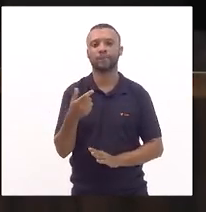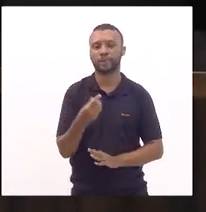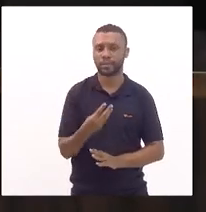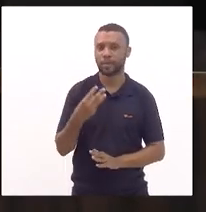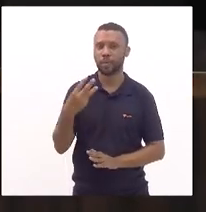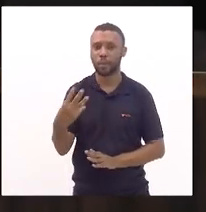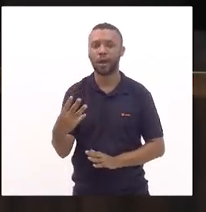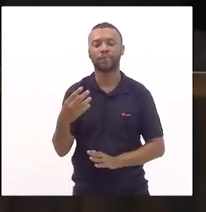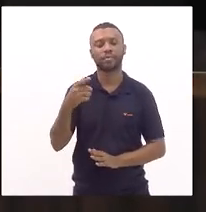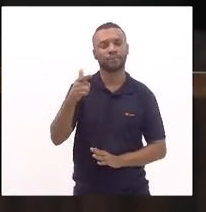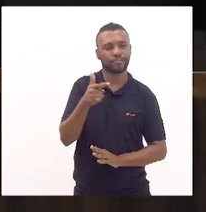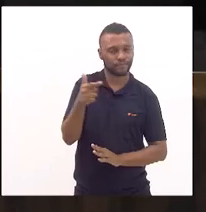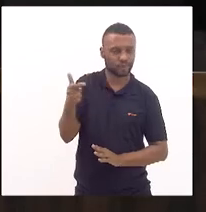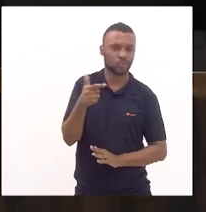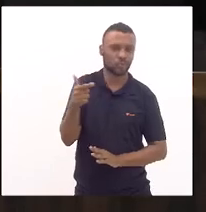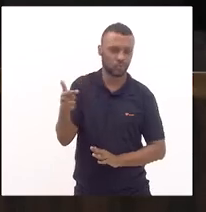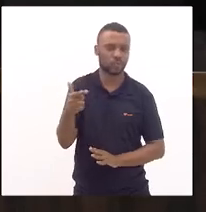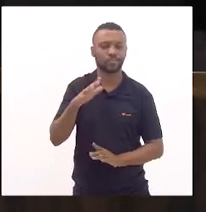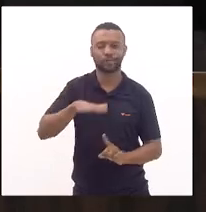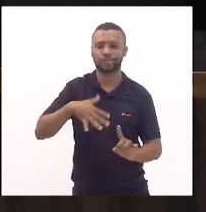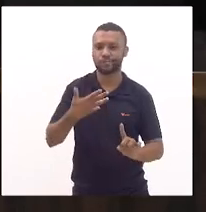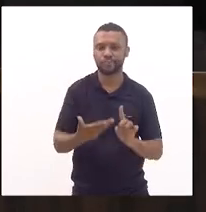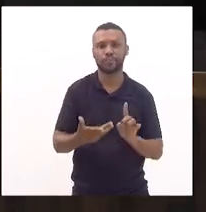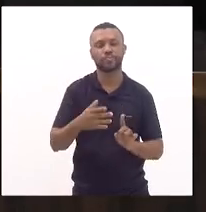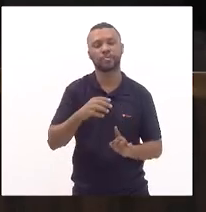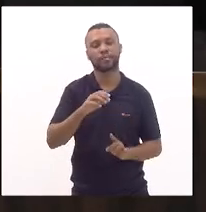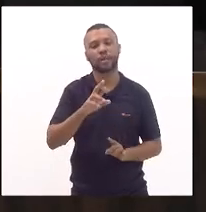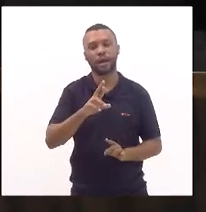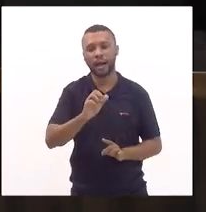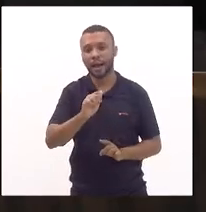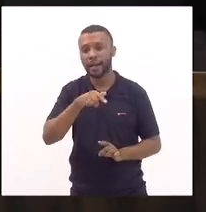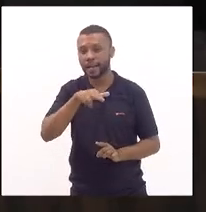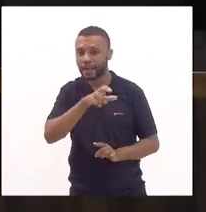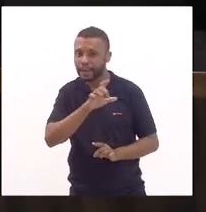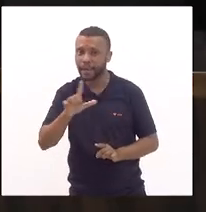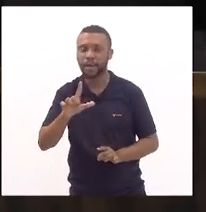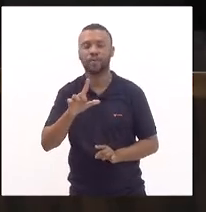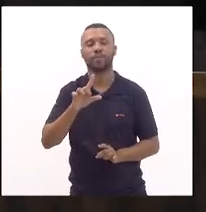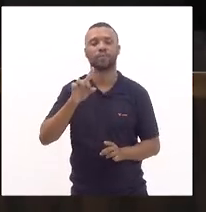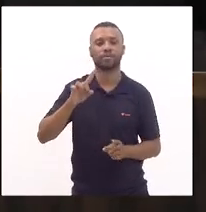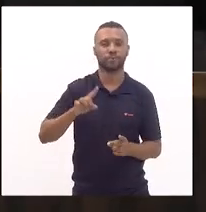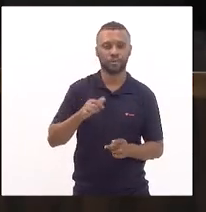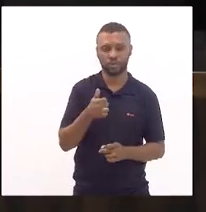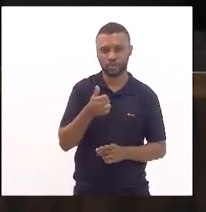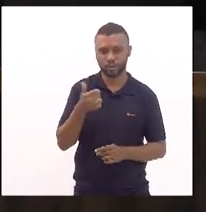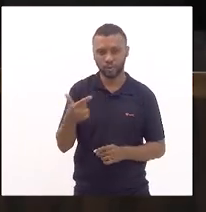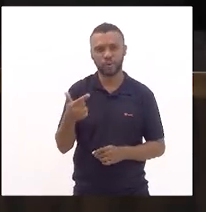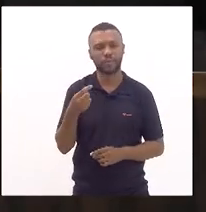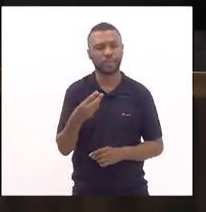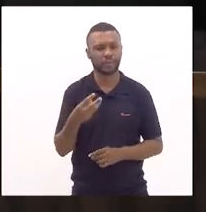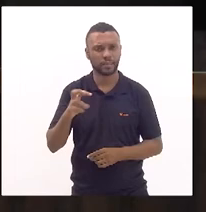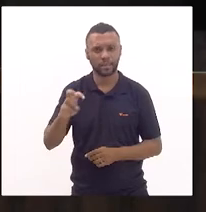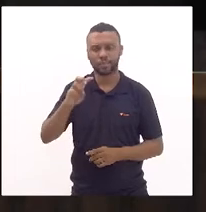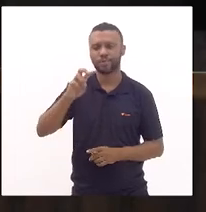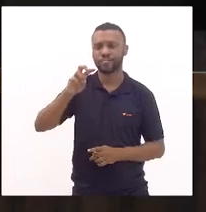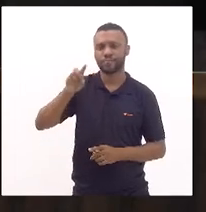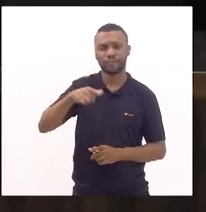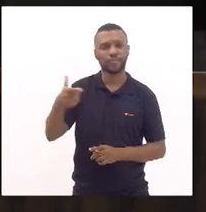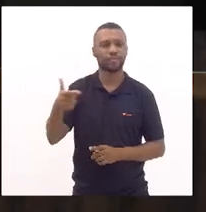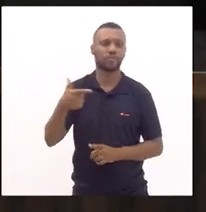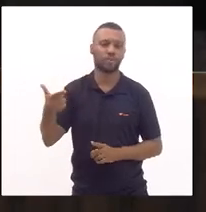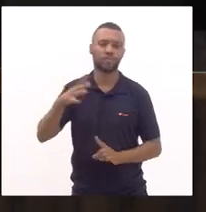1234-22, concede o prêmio Dandara à senhora Raquel Guedes Ribeiro. Projeto de resolução 1235-22, concede o prêmio Dandara à